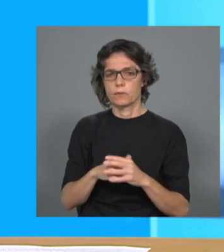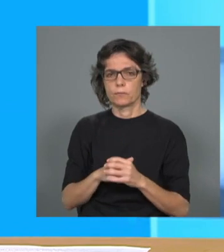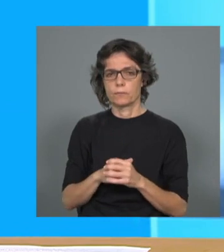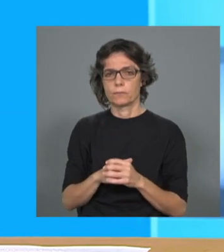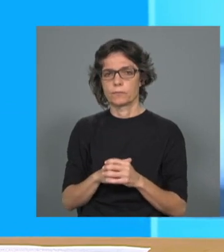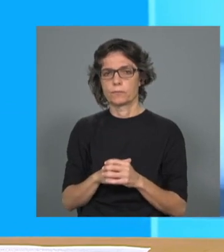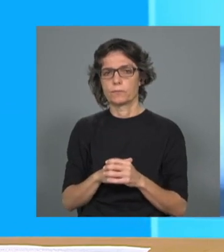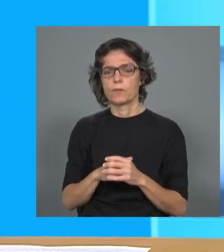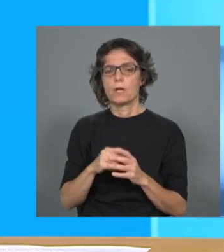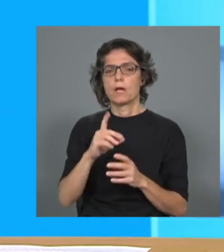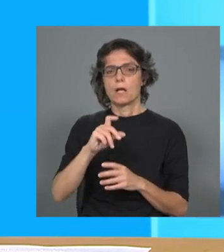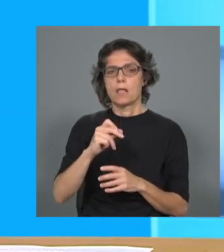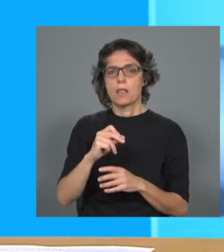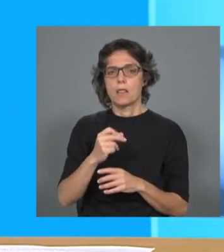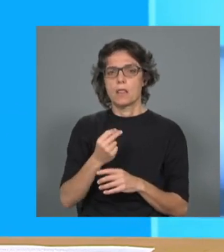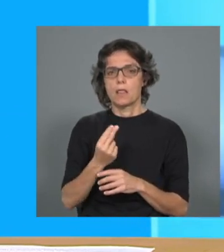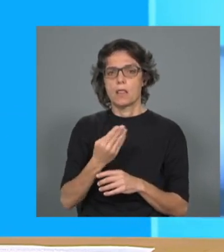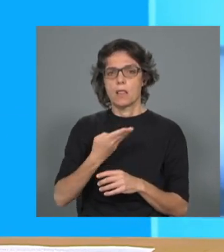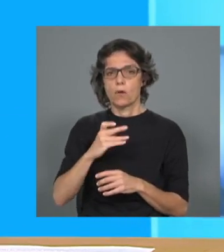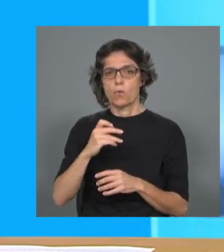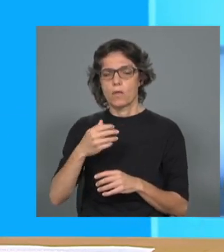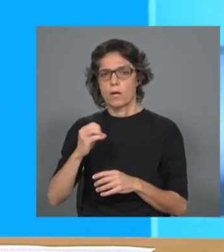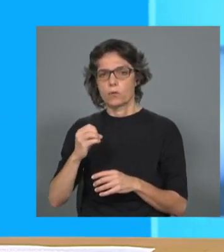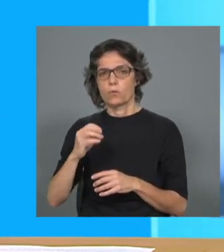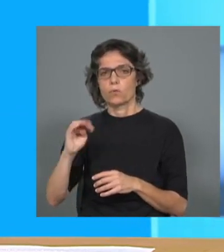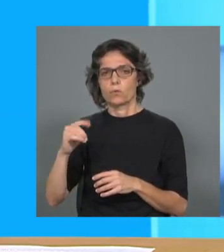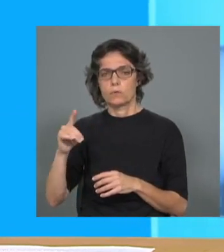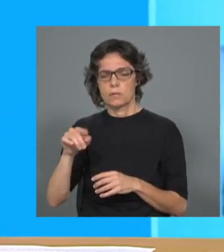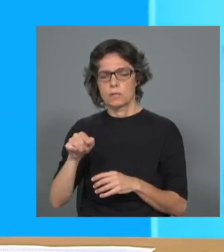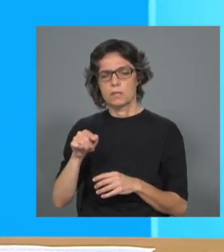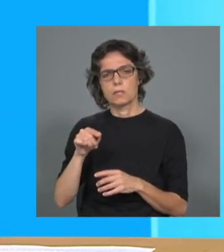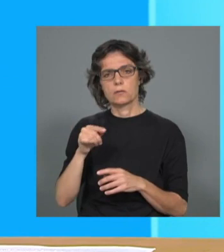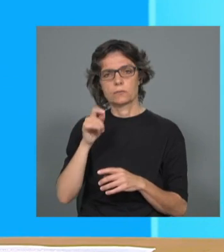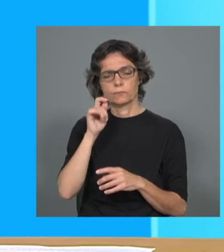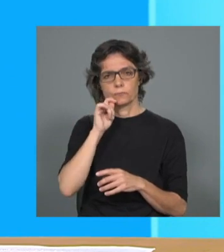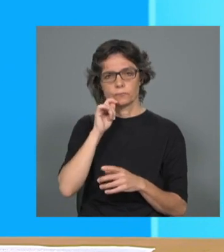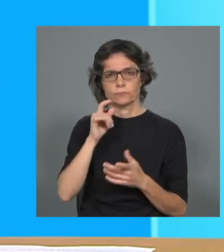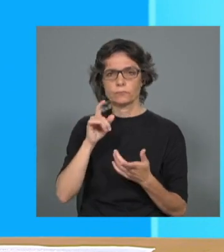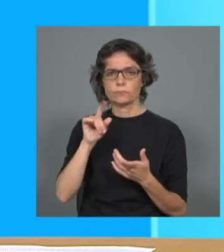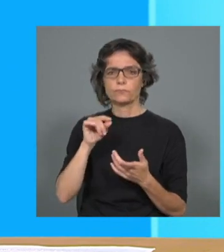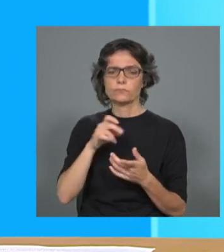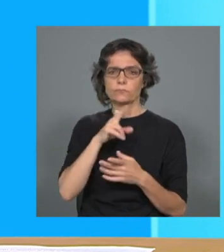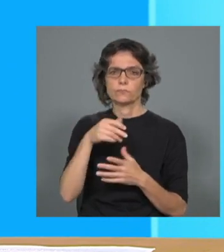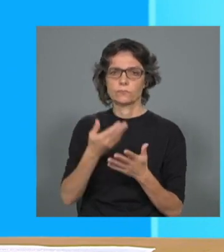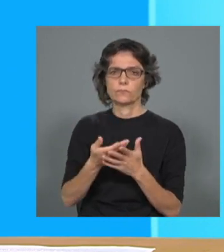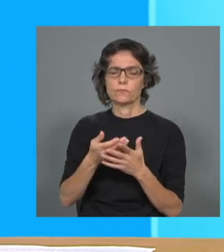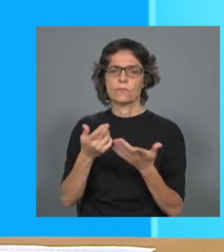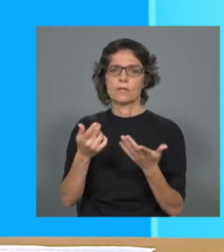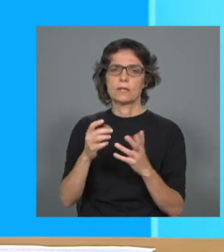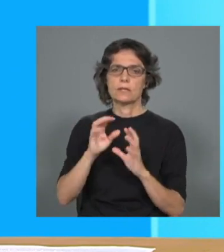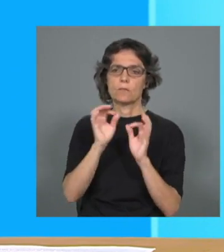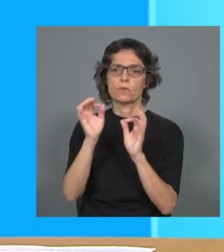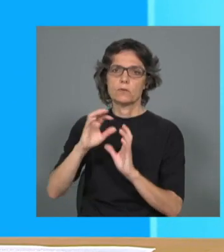aprofundar a Laudato Si como resposta e defesa desta ecologia integral e a questão